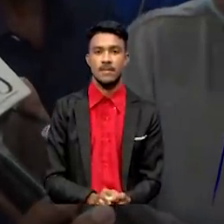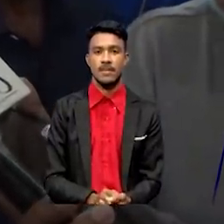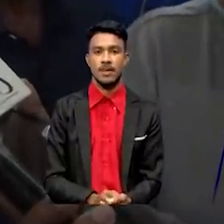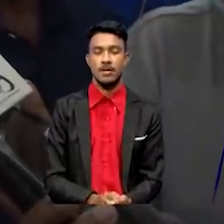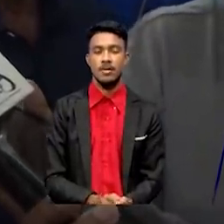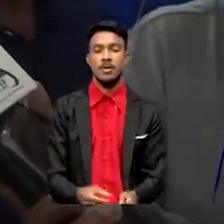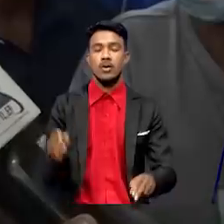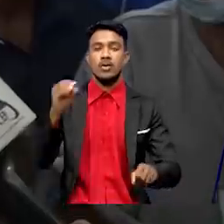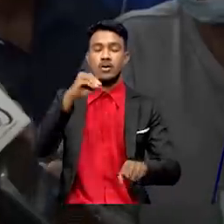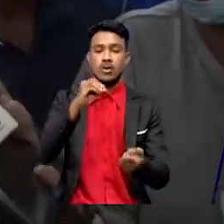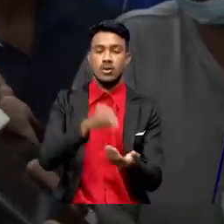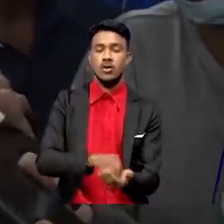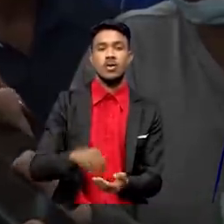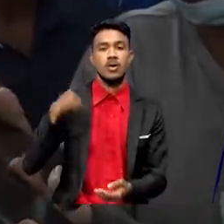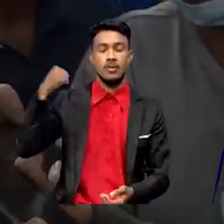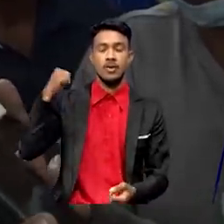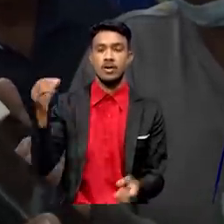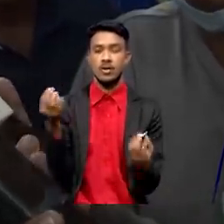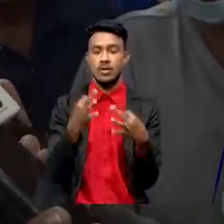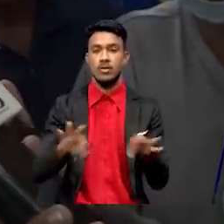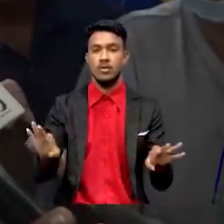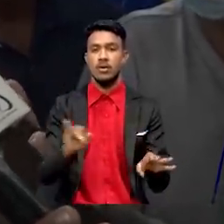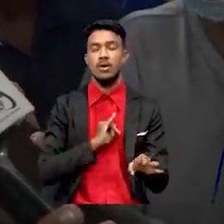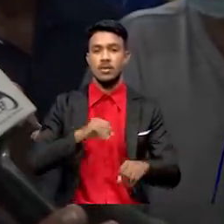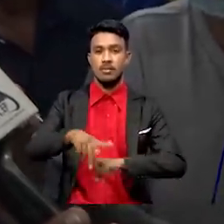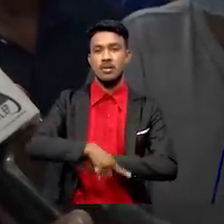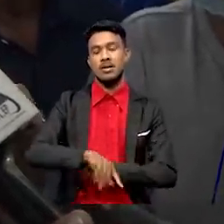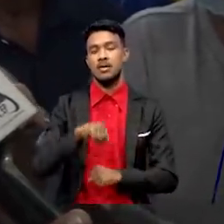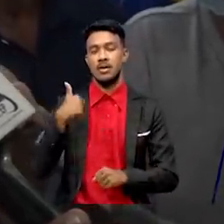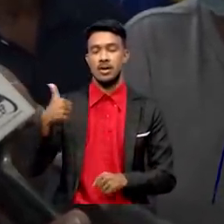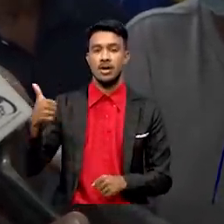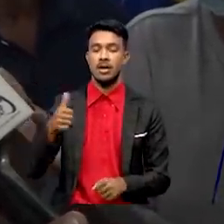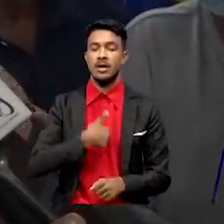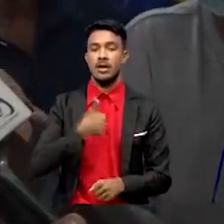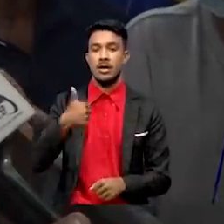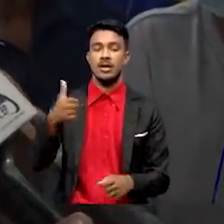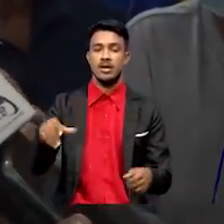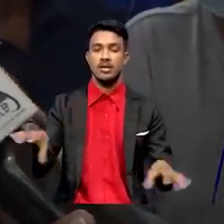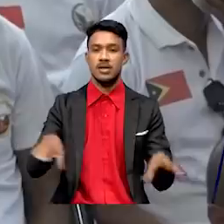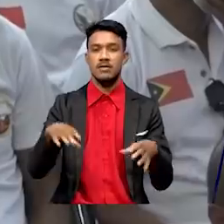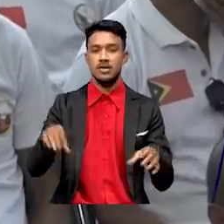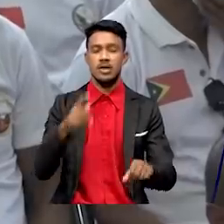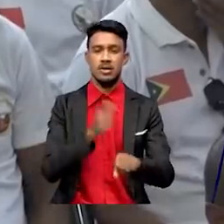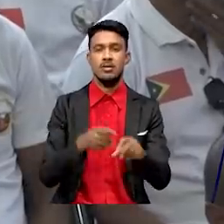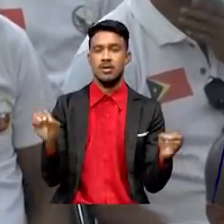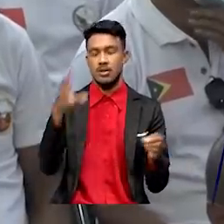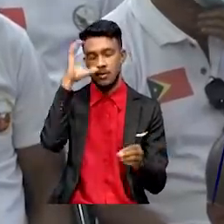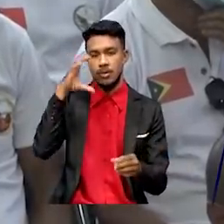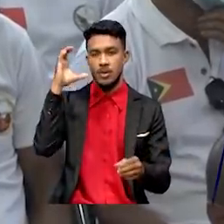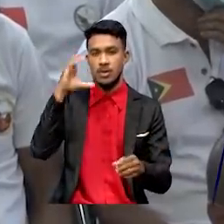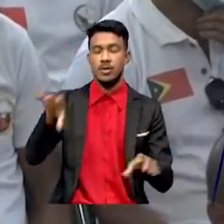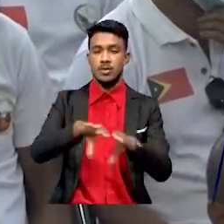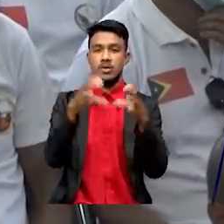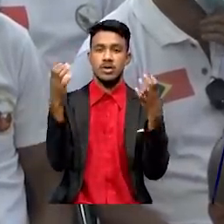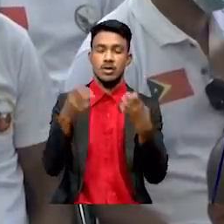kampanye hoto pau filafal. Tanane ni partiru ketak amneri didak servis ban ni tempo lai hepa tu buka malo. Conselheiro